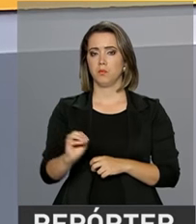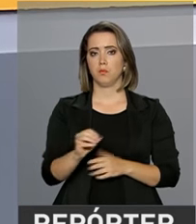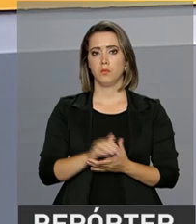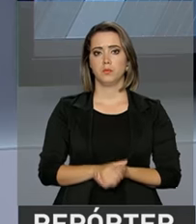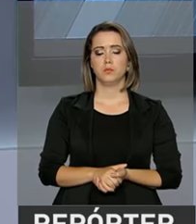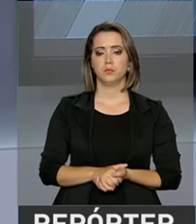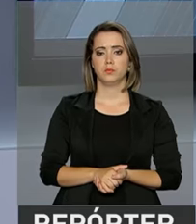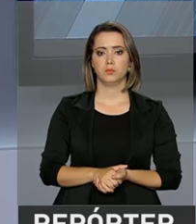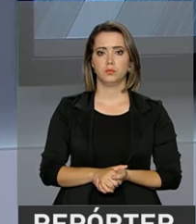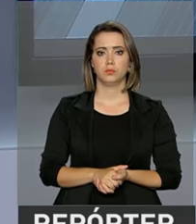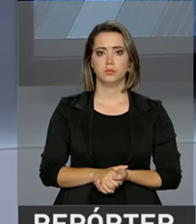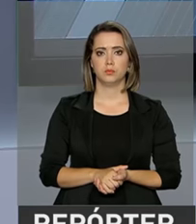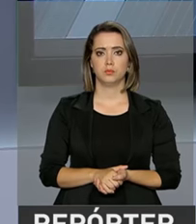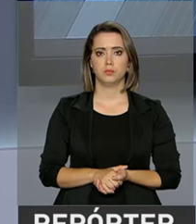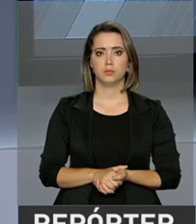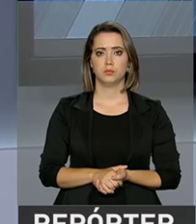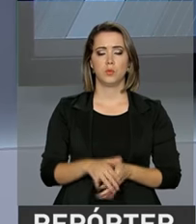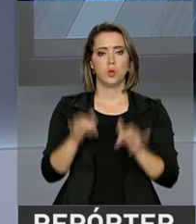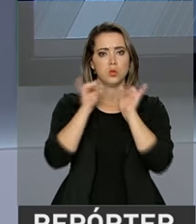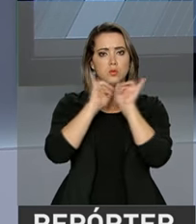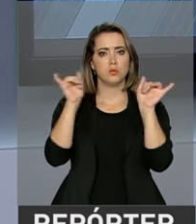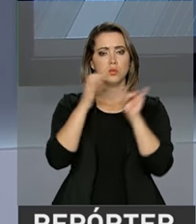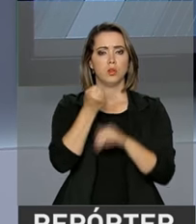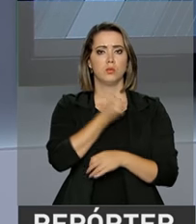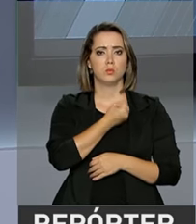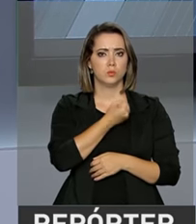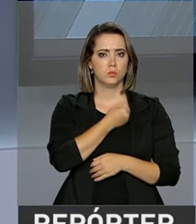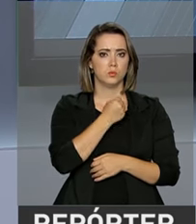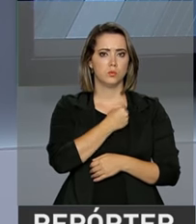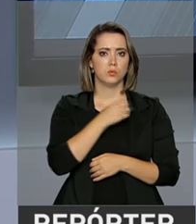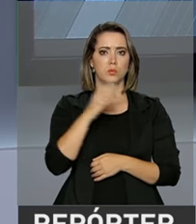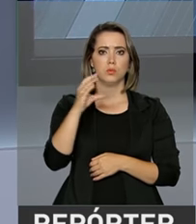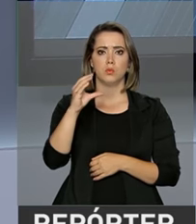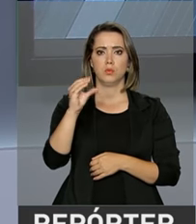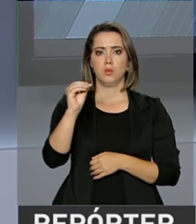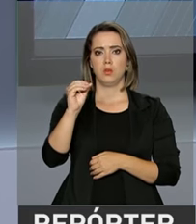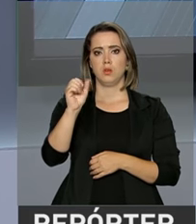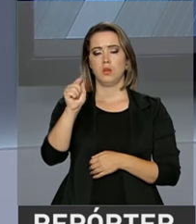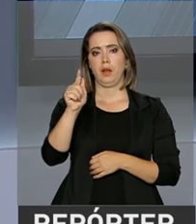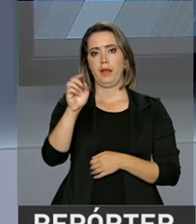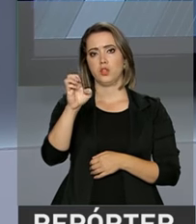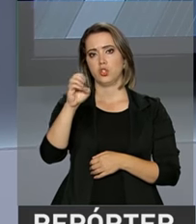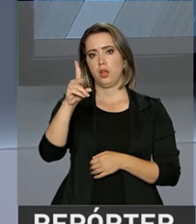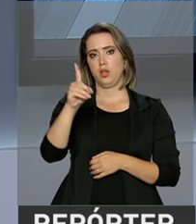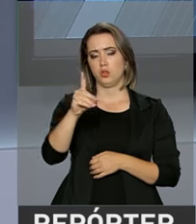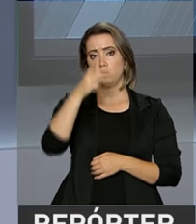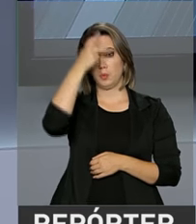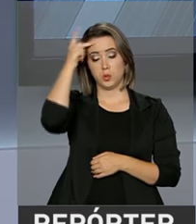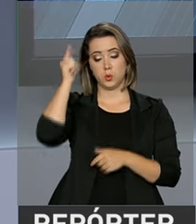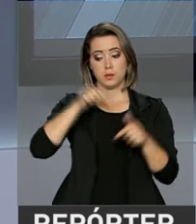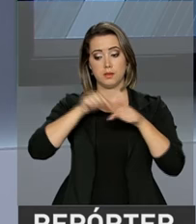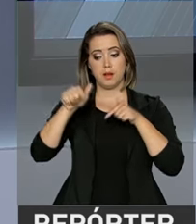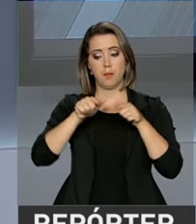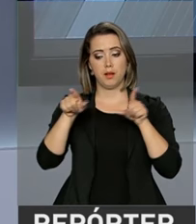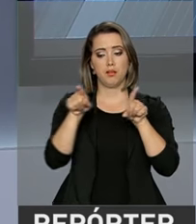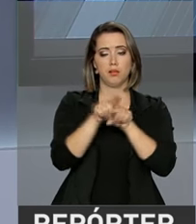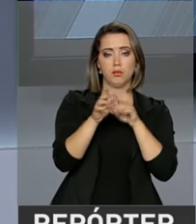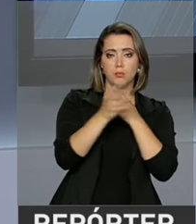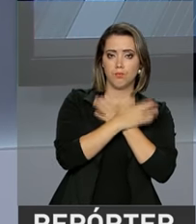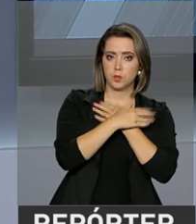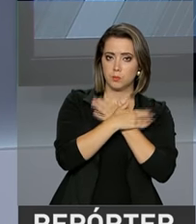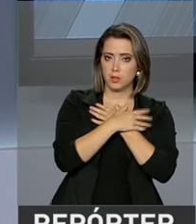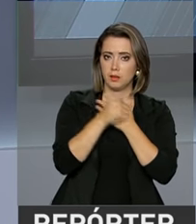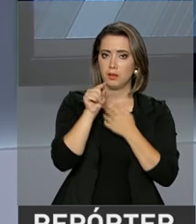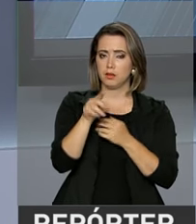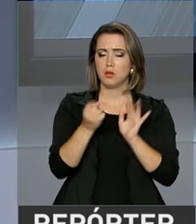maio. E foram divulgados agora há pouco os números do Cadastro Geral de Empregados e Desempregados, o CAGED. Os